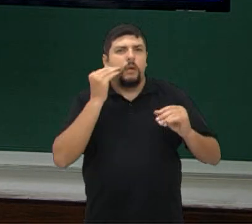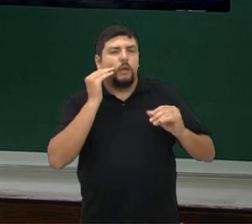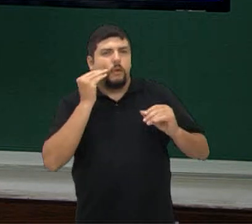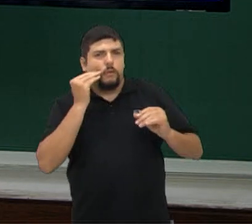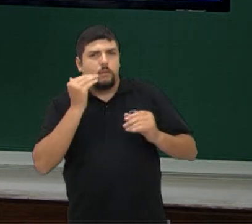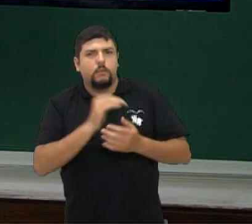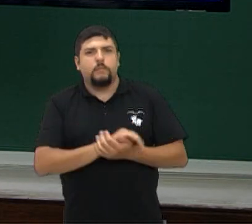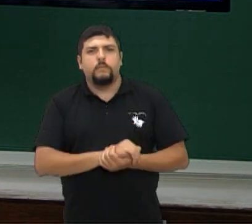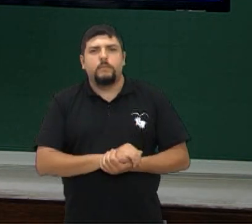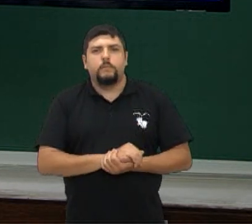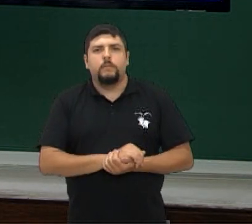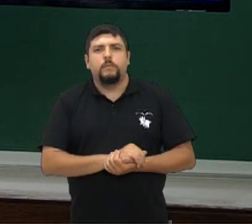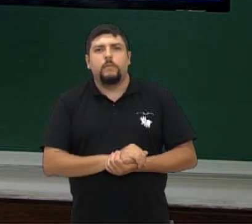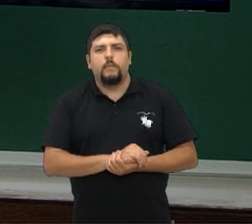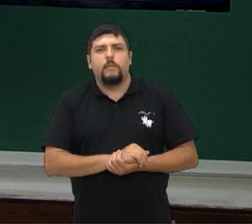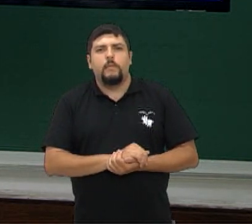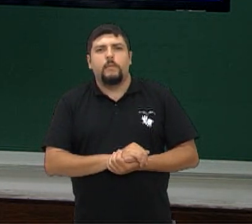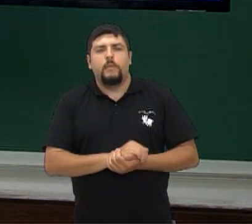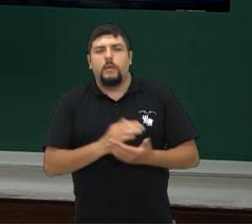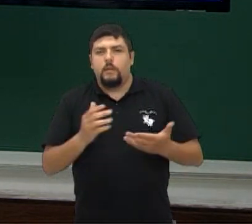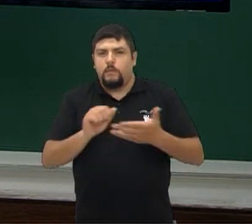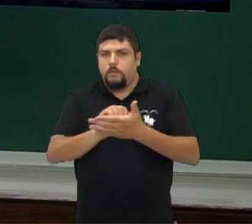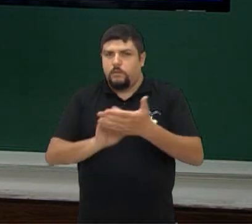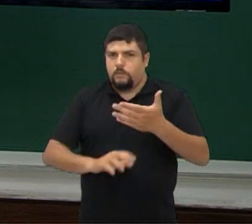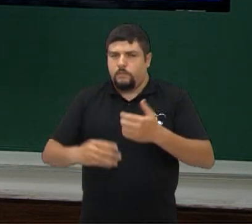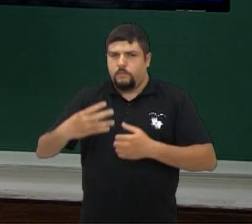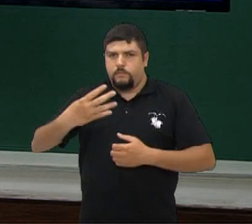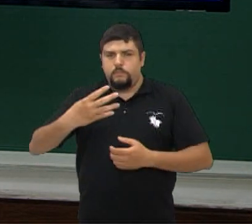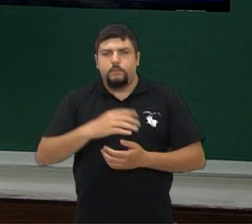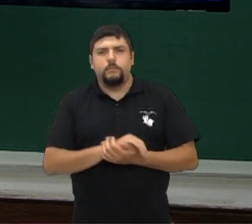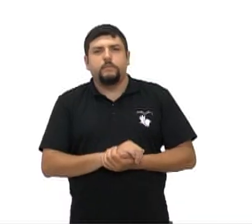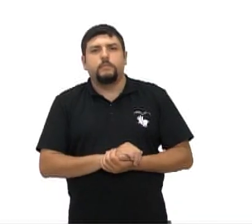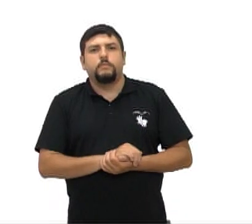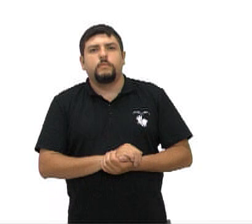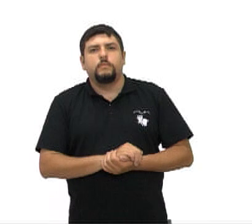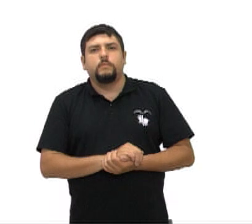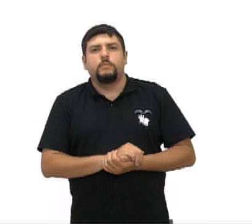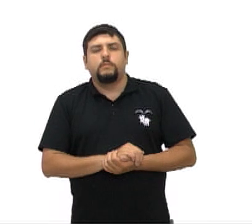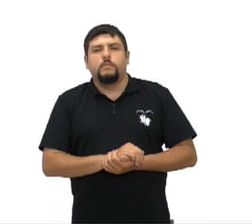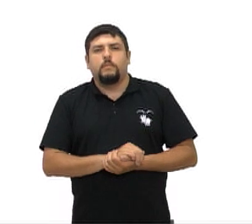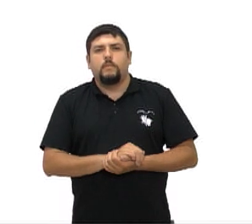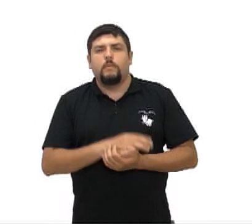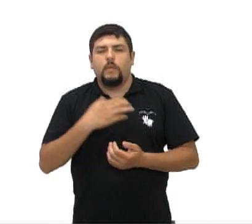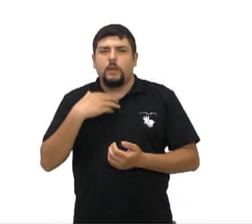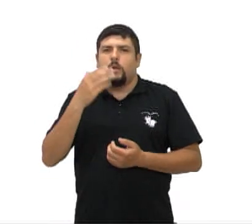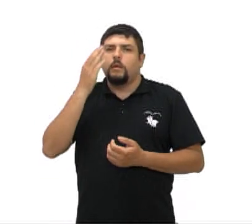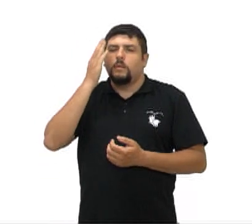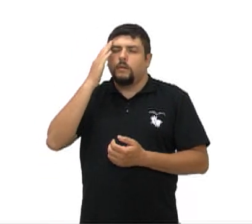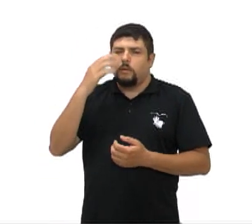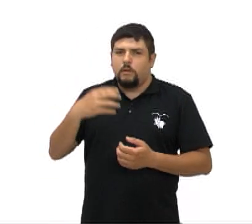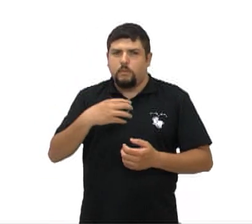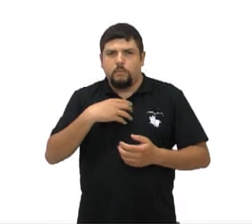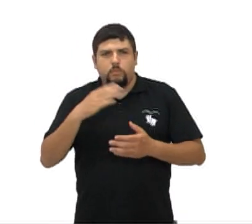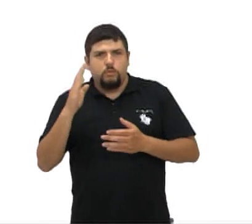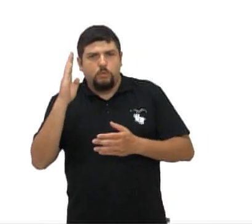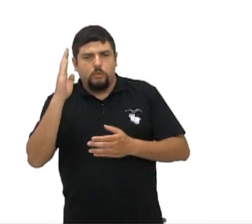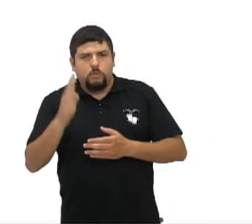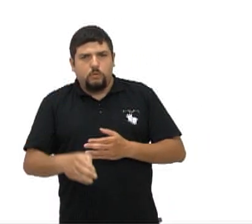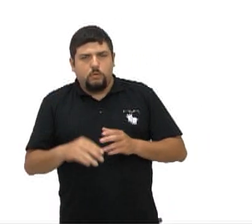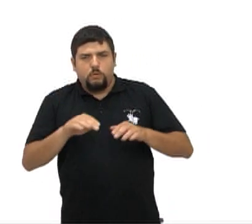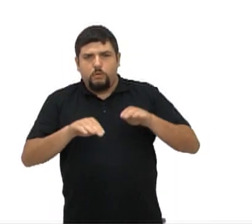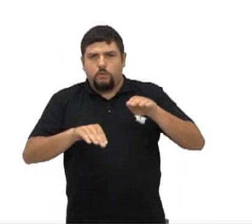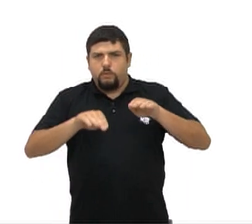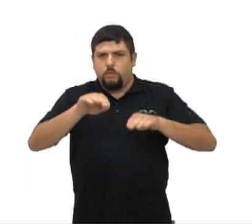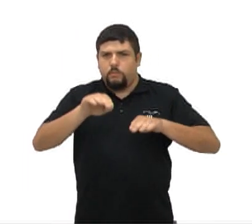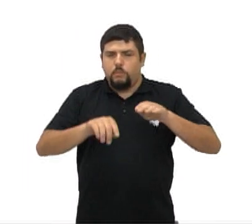azul. Vamos para a atividade 4. Sabendo que o sentido direto do equilíbrio, representado